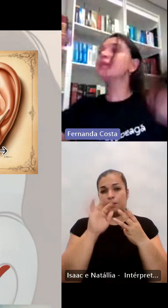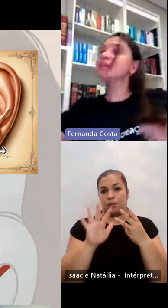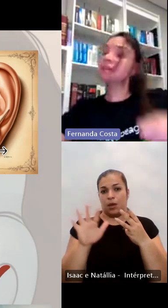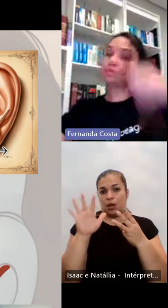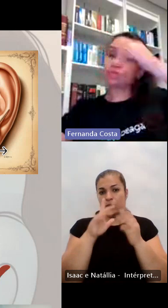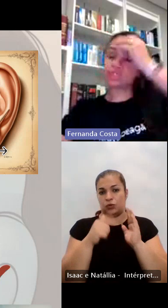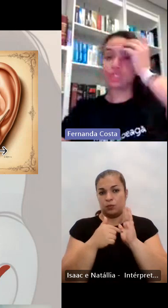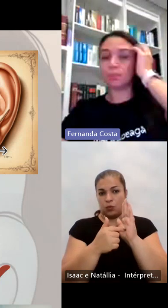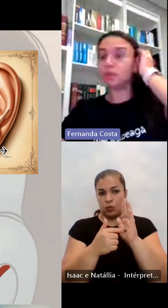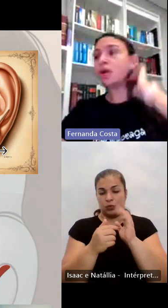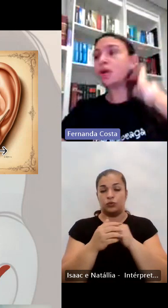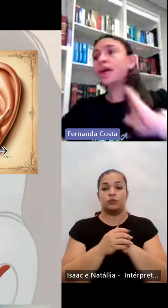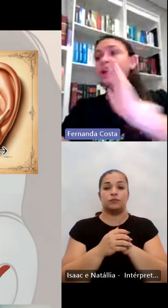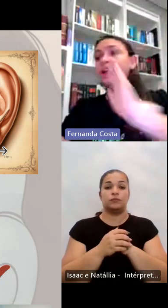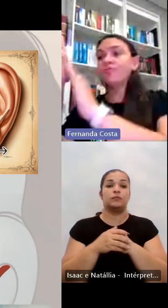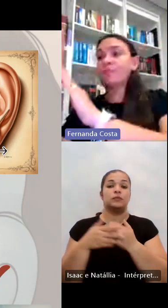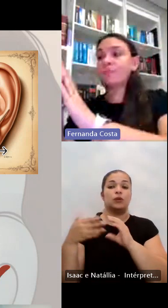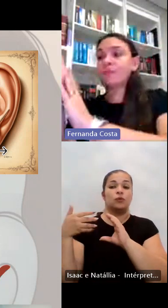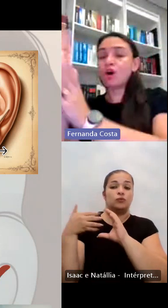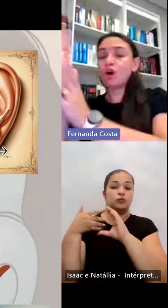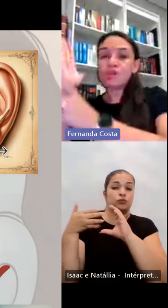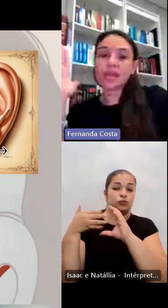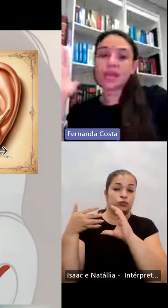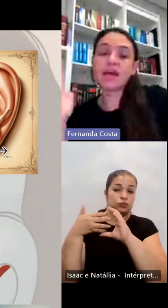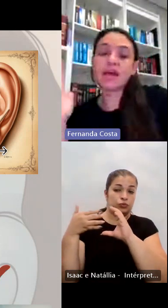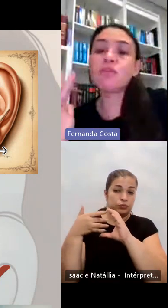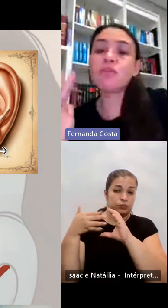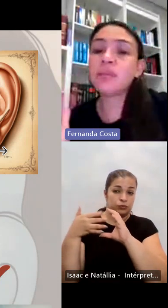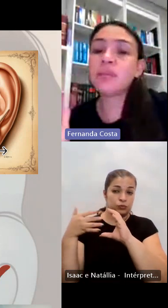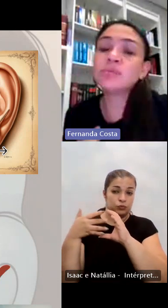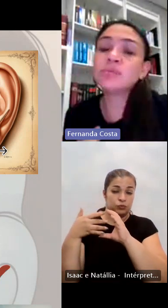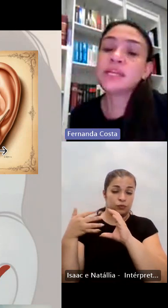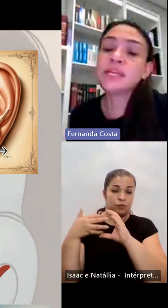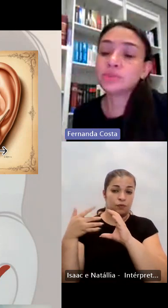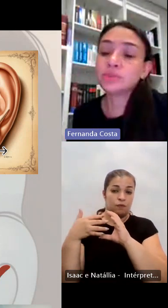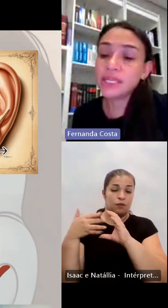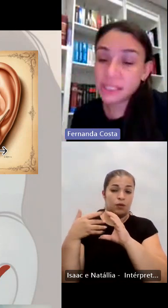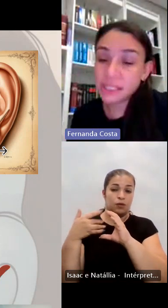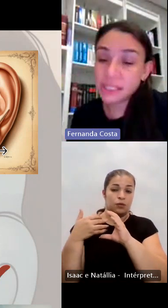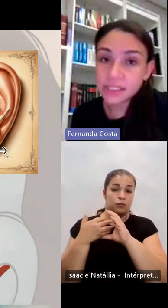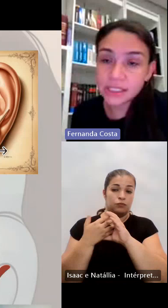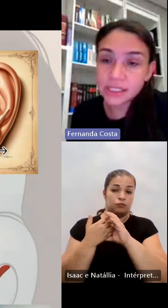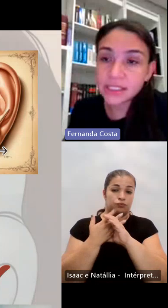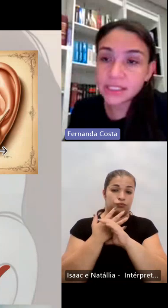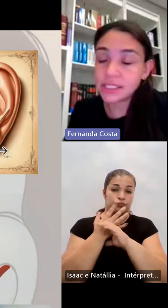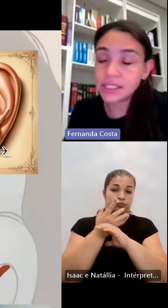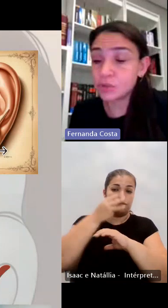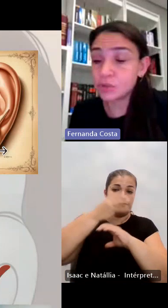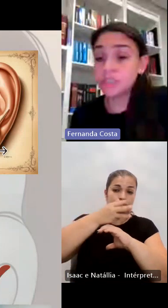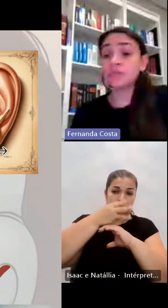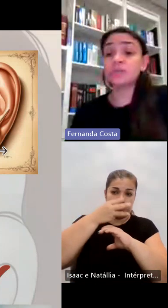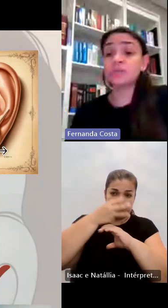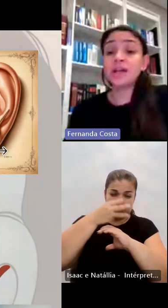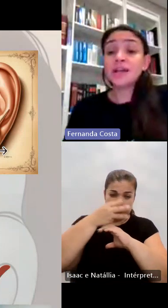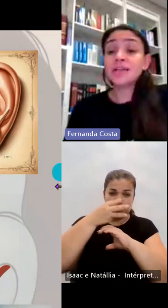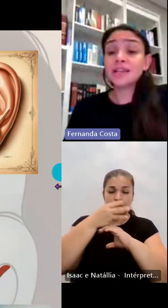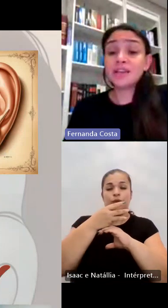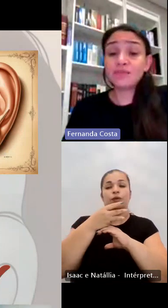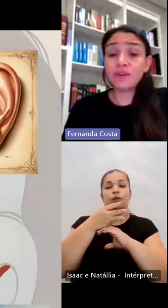a vibração do tímpano, ele vai provocar movimentos dentro desses meus